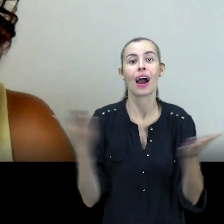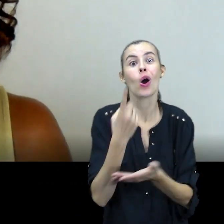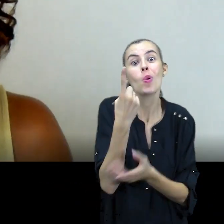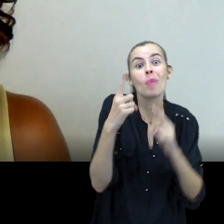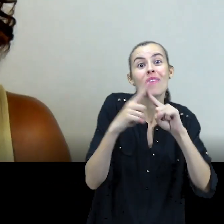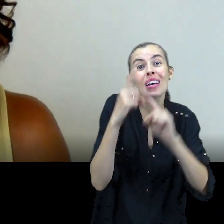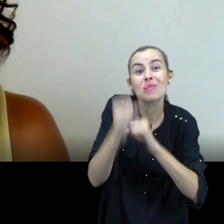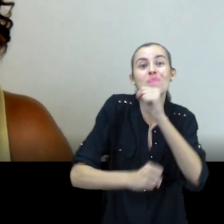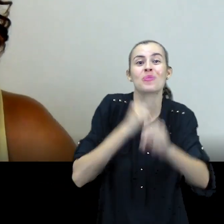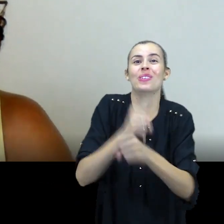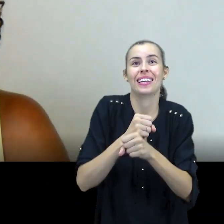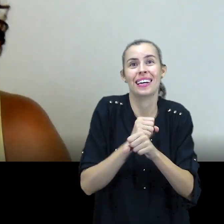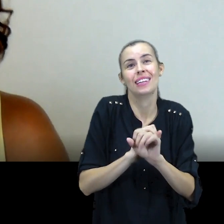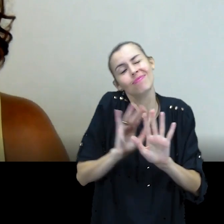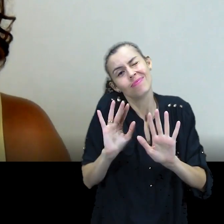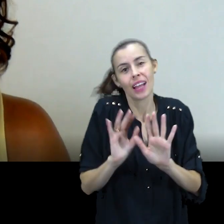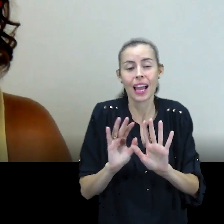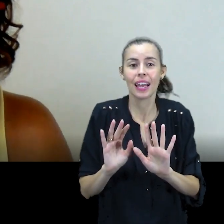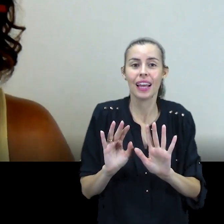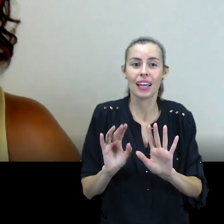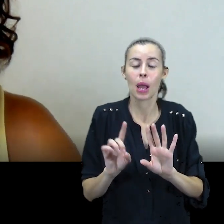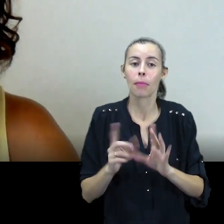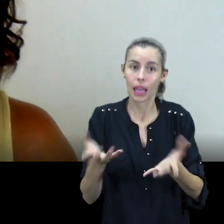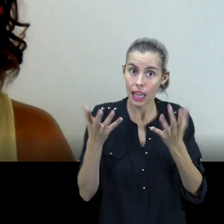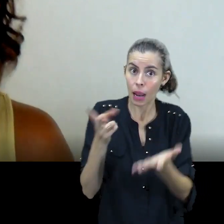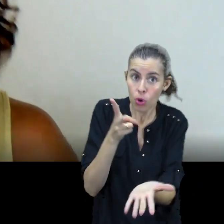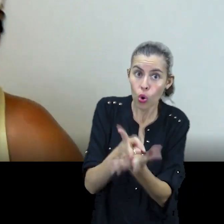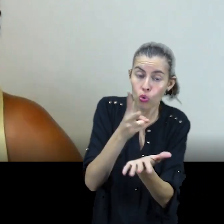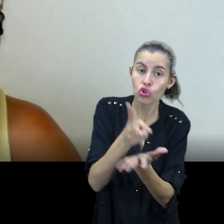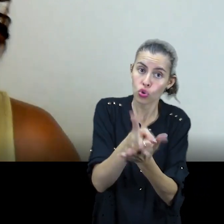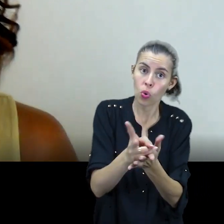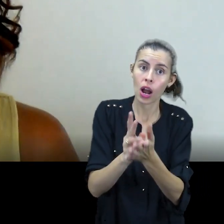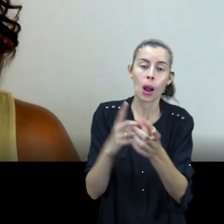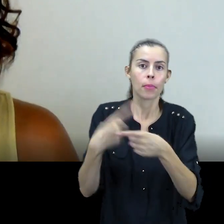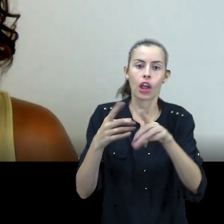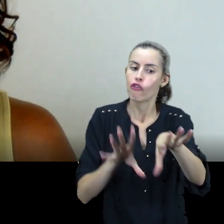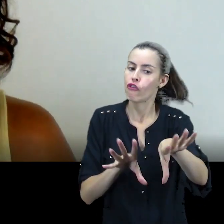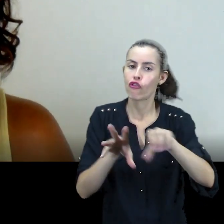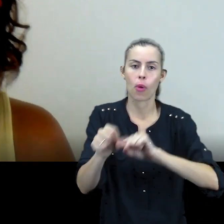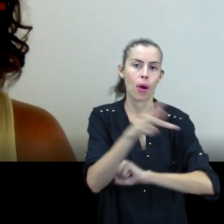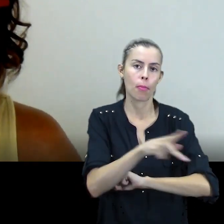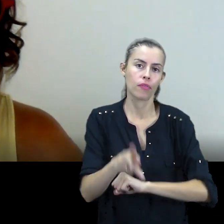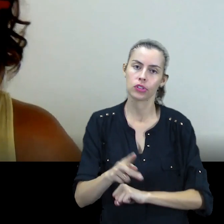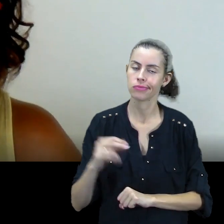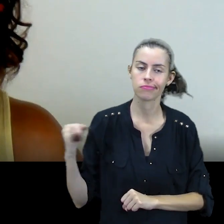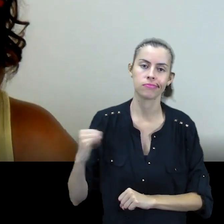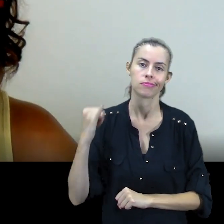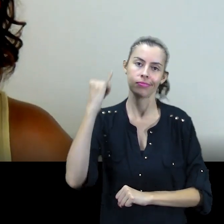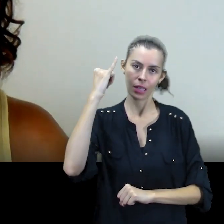também nessa outra área mais ampla de relações humanas, de um campus acessível, de um campus com saúde